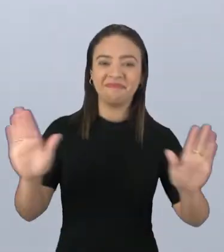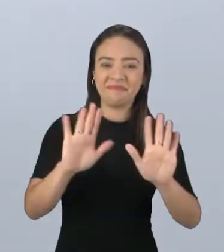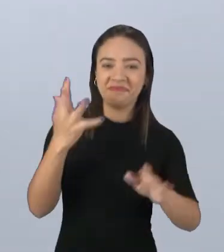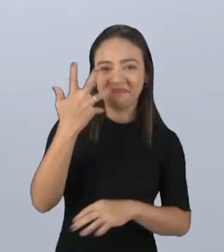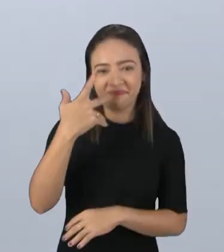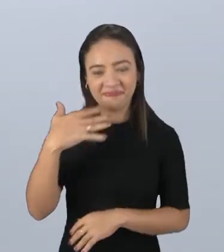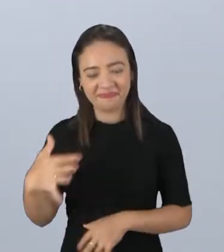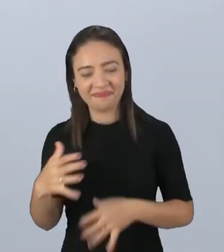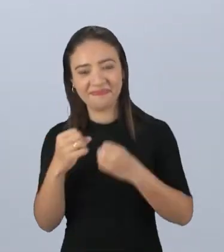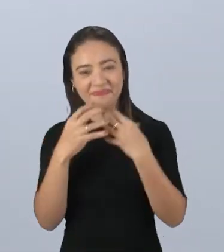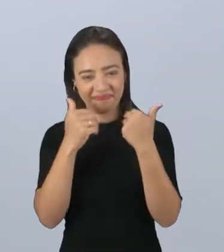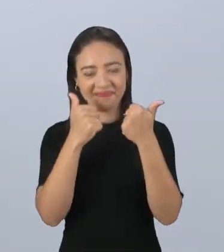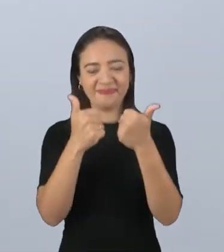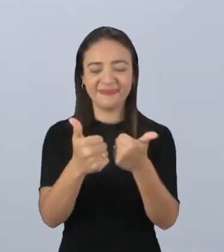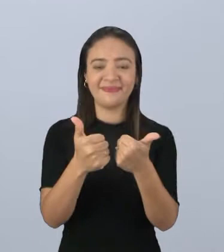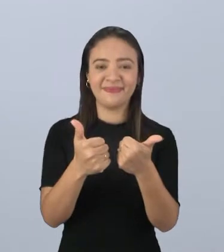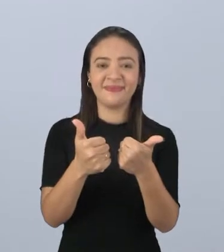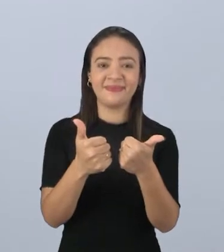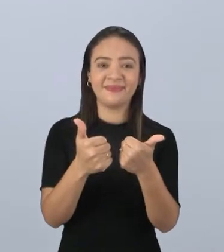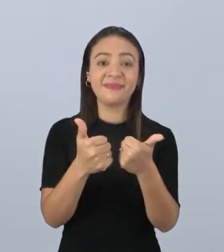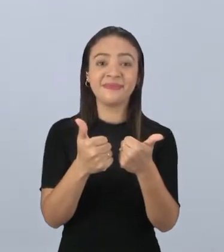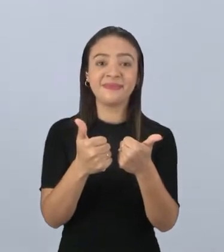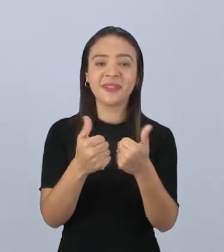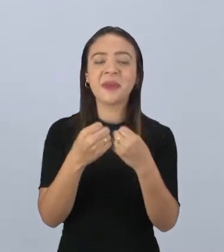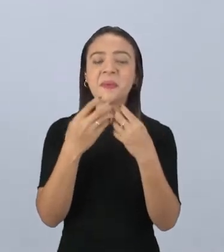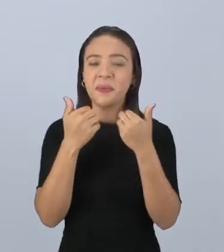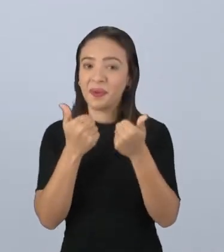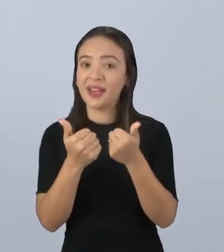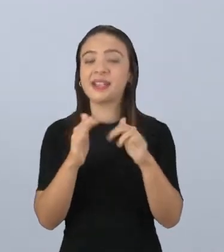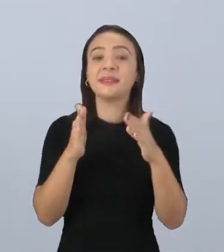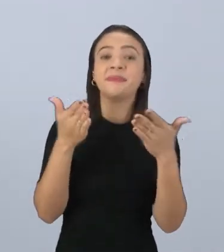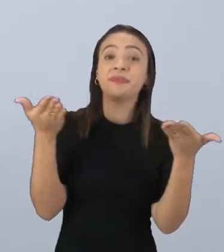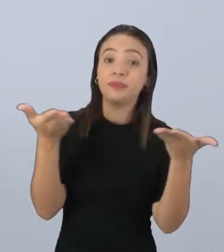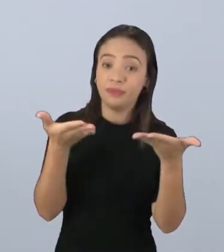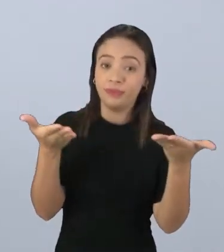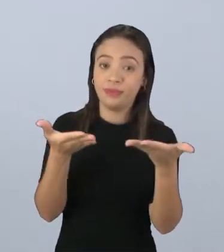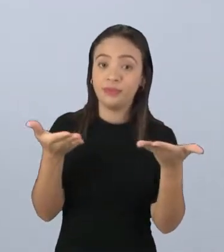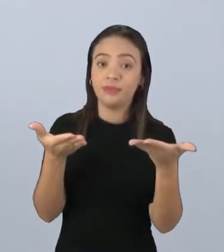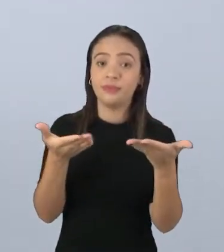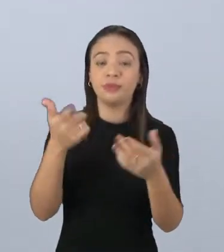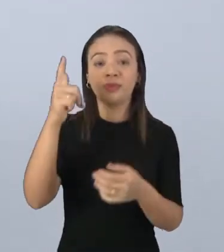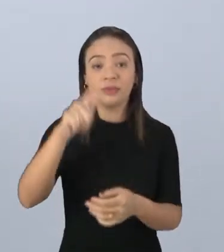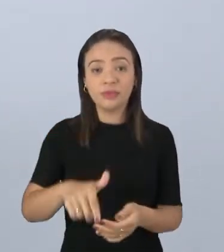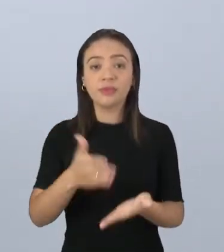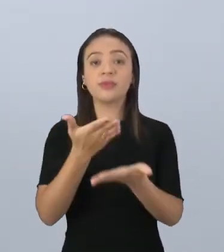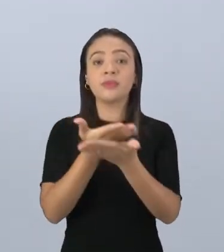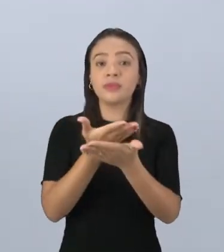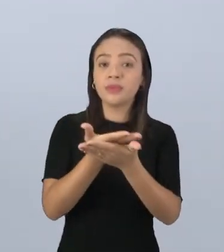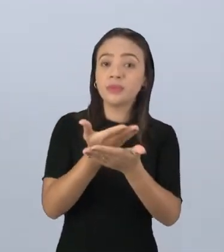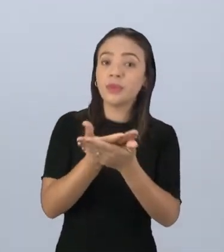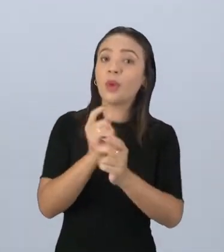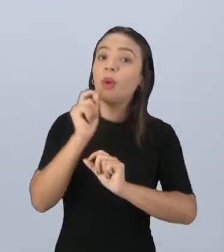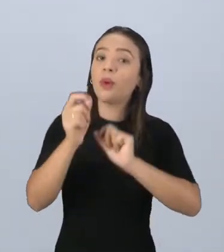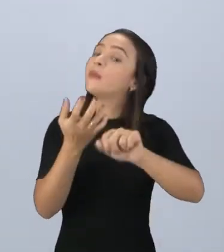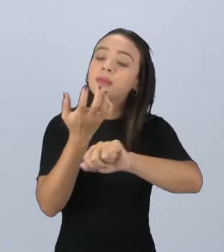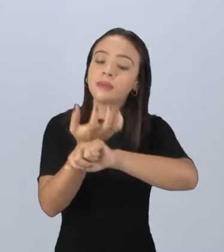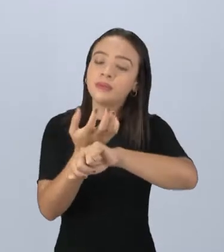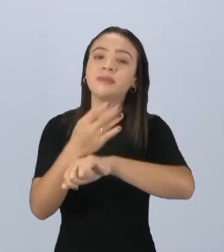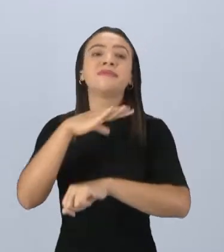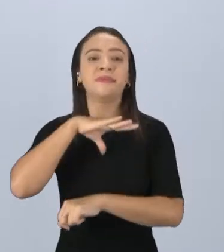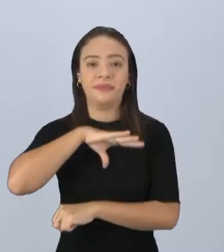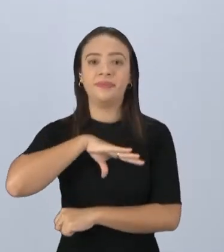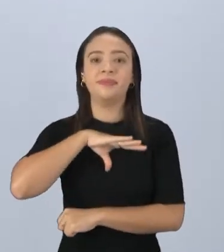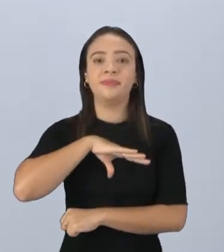Olá, crianças! Tudo bem com vocês? Eu espero que sim. Hoje vamos a mais uma aula do componente curricular